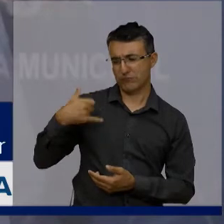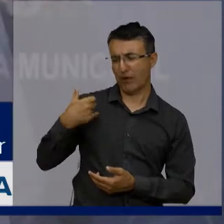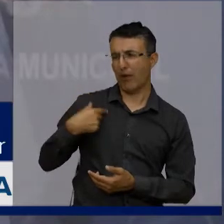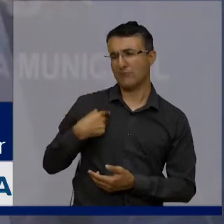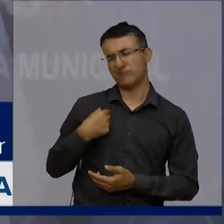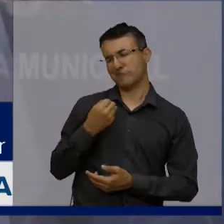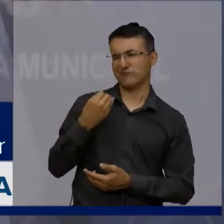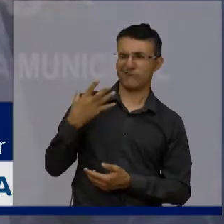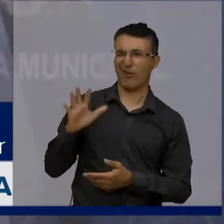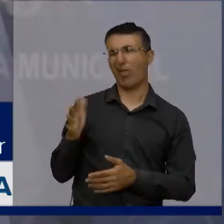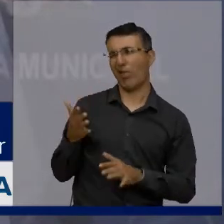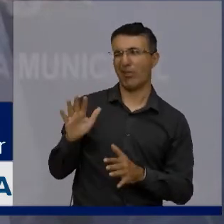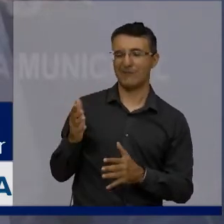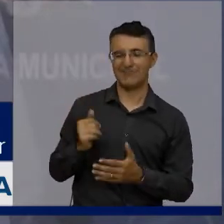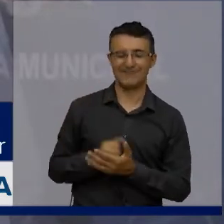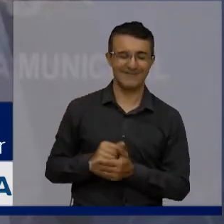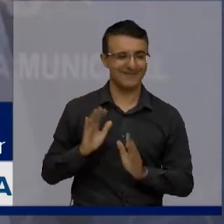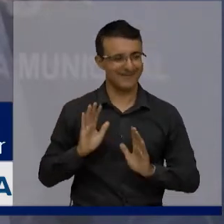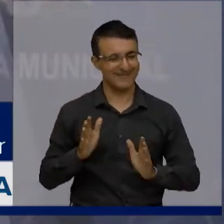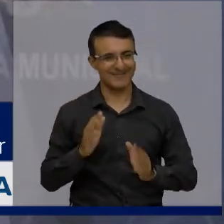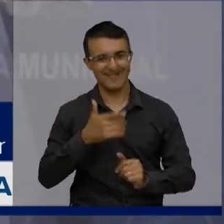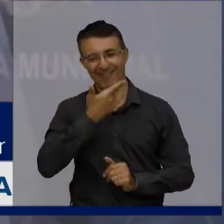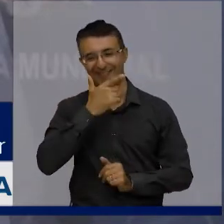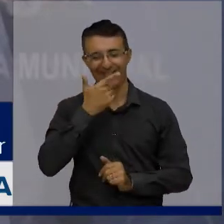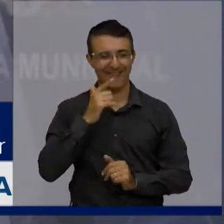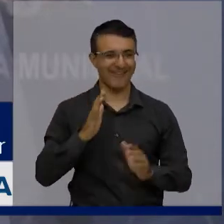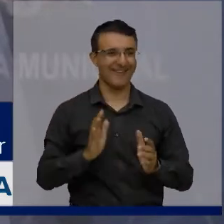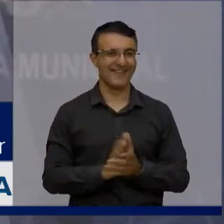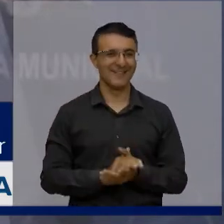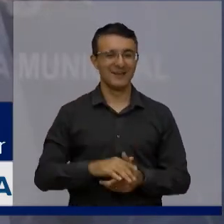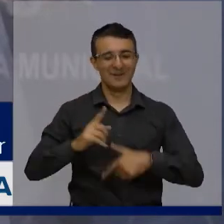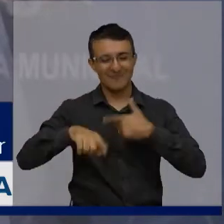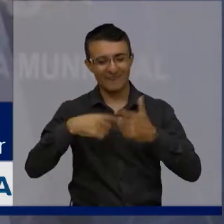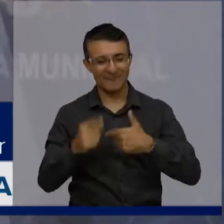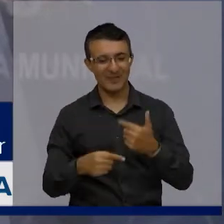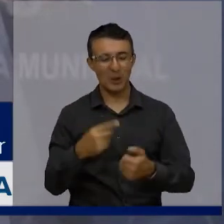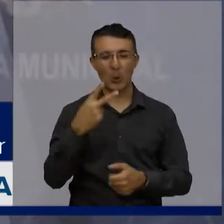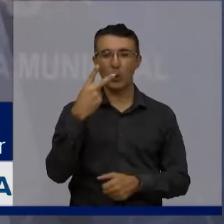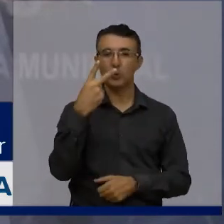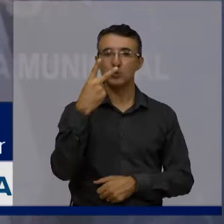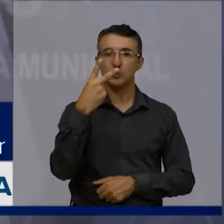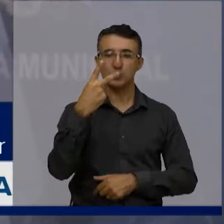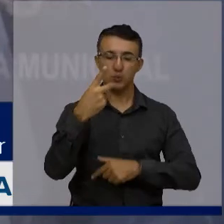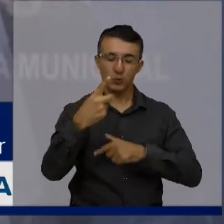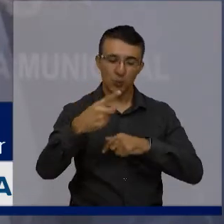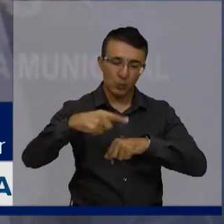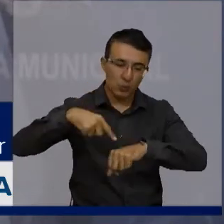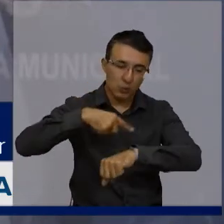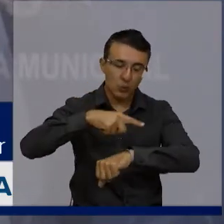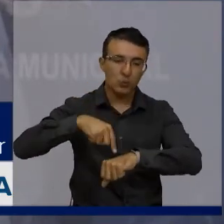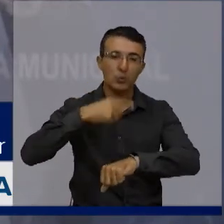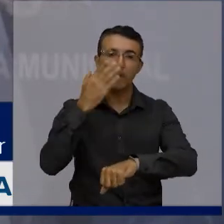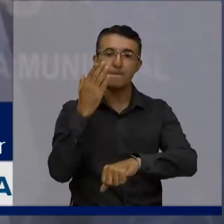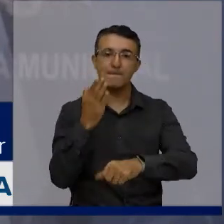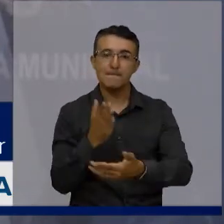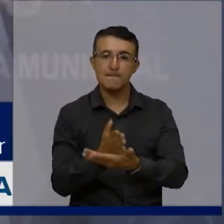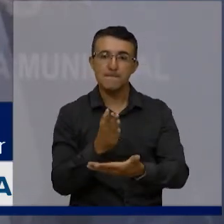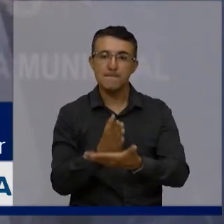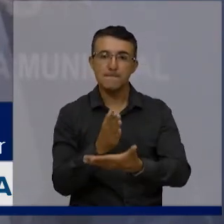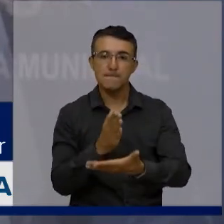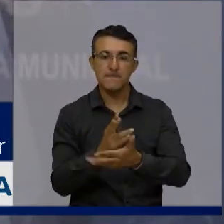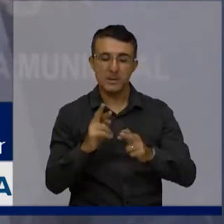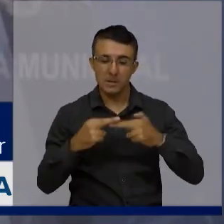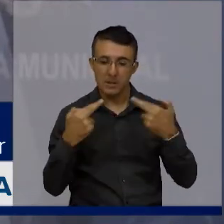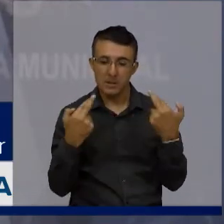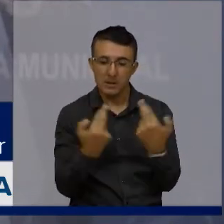ele já trouxe humor para aquela manhã, e depois tive 2h30 de boa conversa que, né, colhi frutos e usei